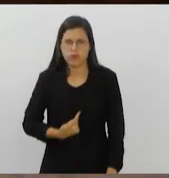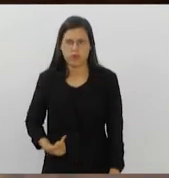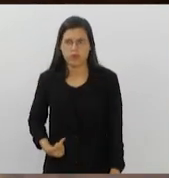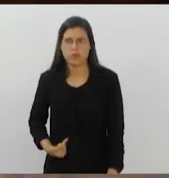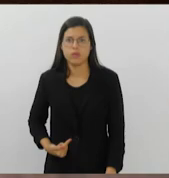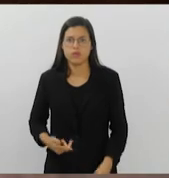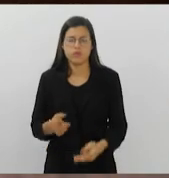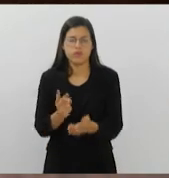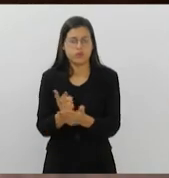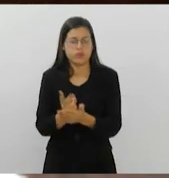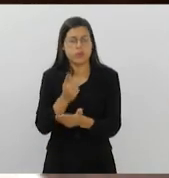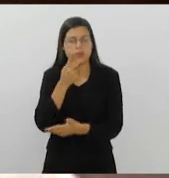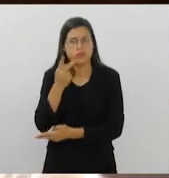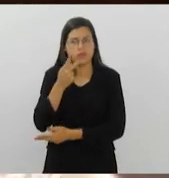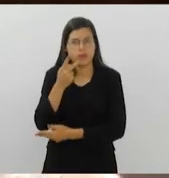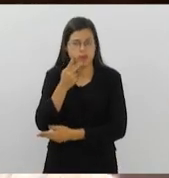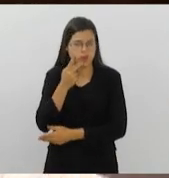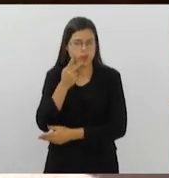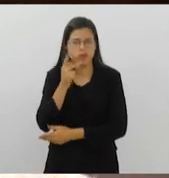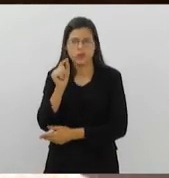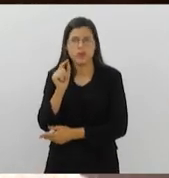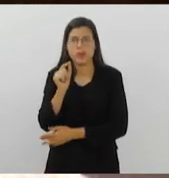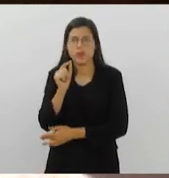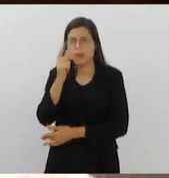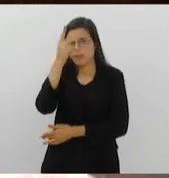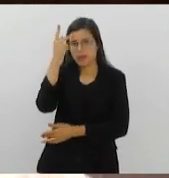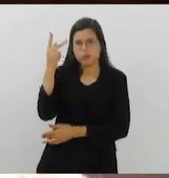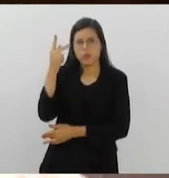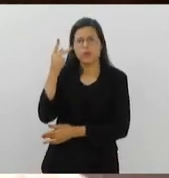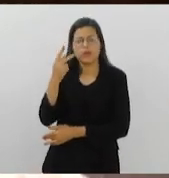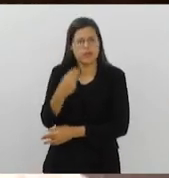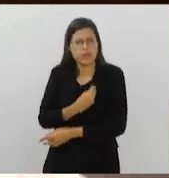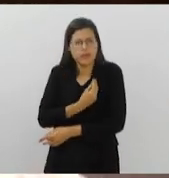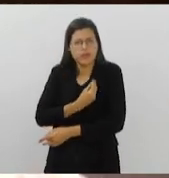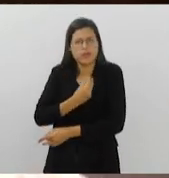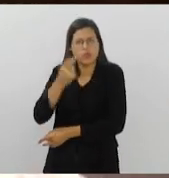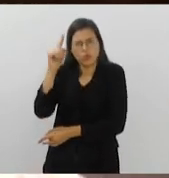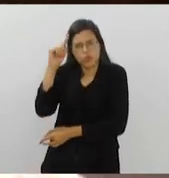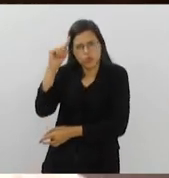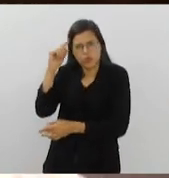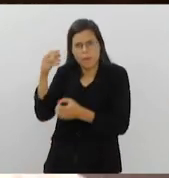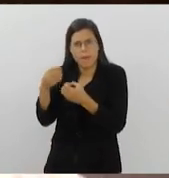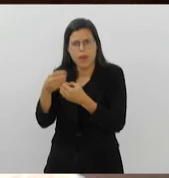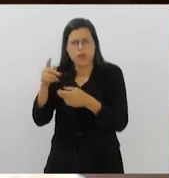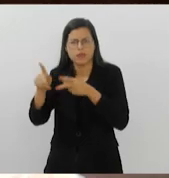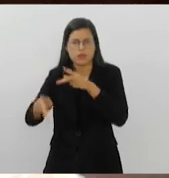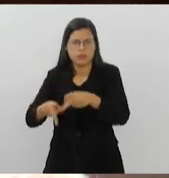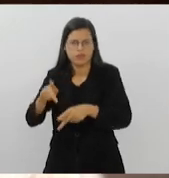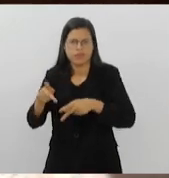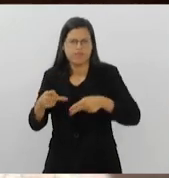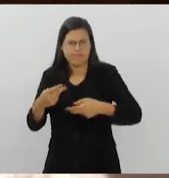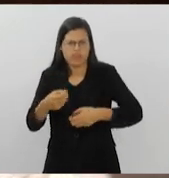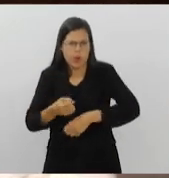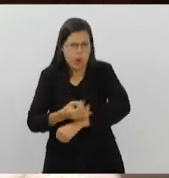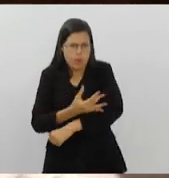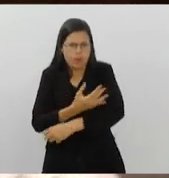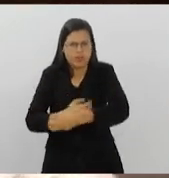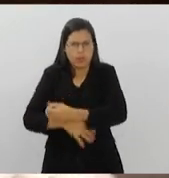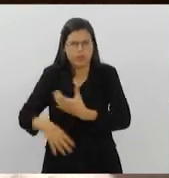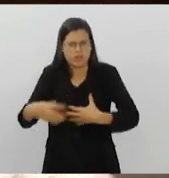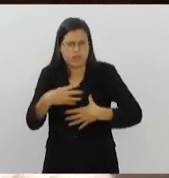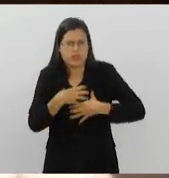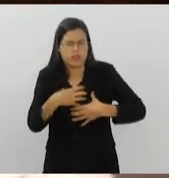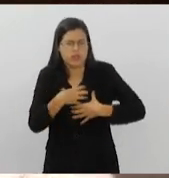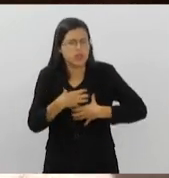quem vive o dia a dia da população, e eu até me emocionei lá na Ponte da Integração, porque é uma